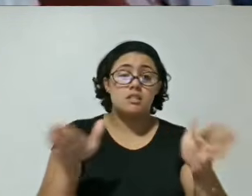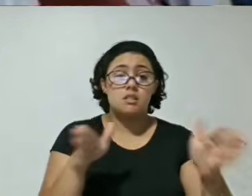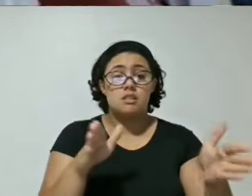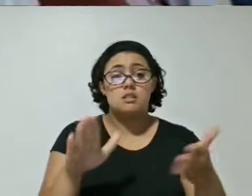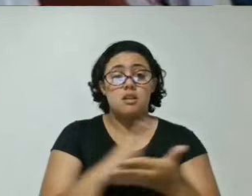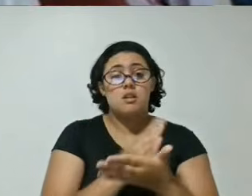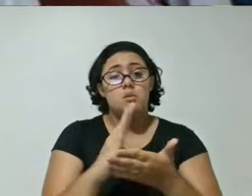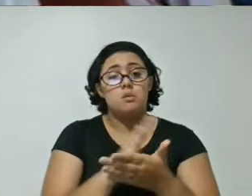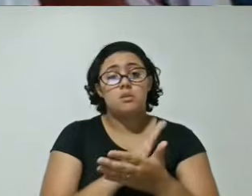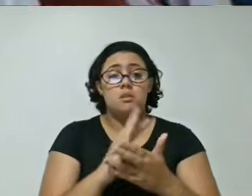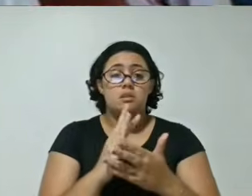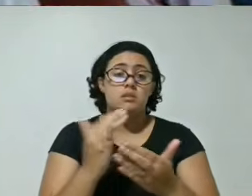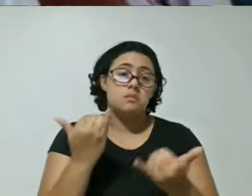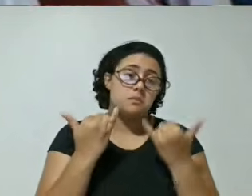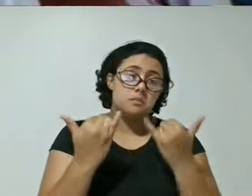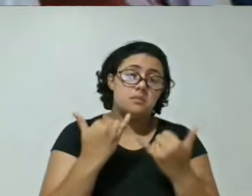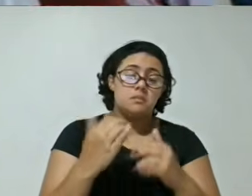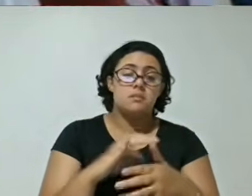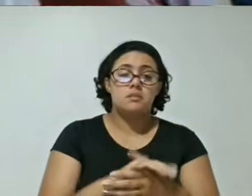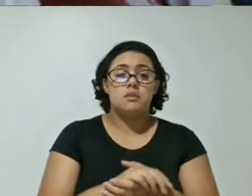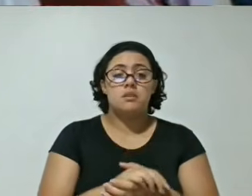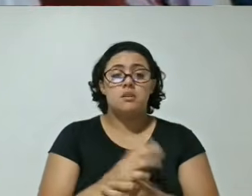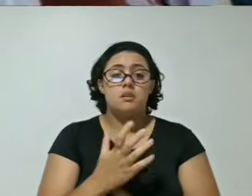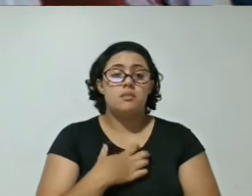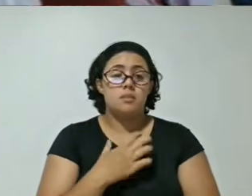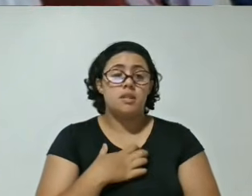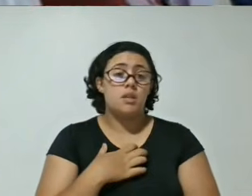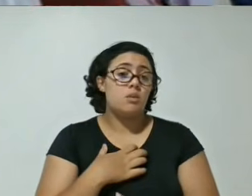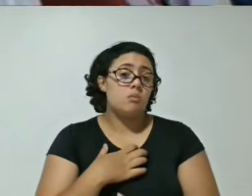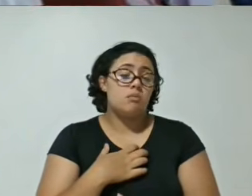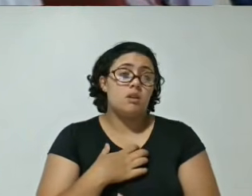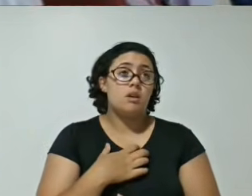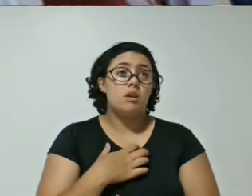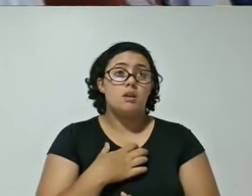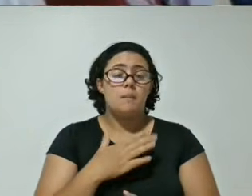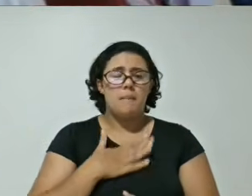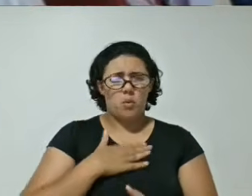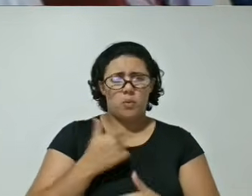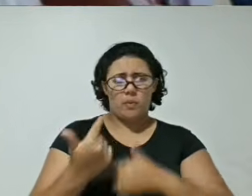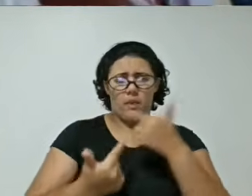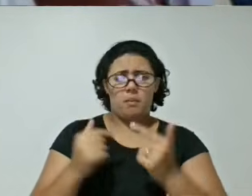digo um trabalho meu, de maneira alguma, um trabalho de todo mundo que entende